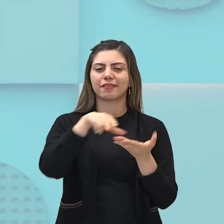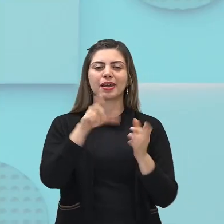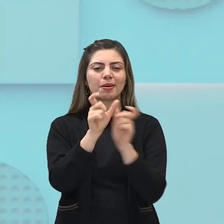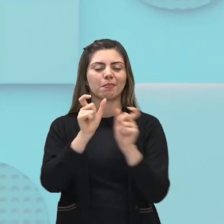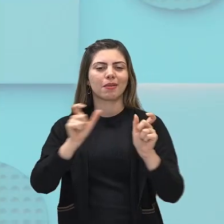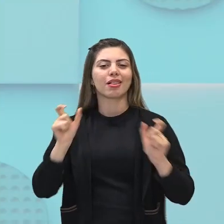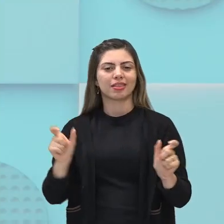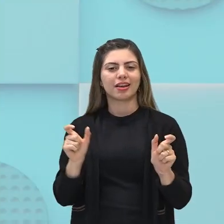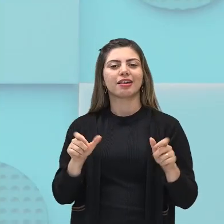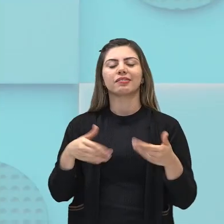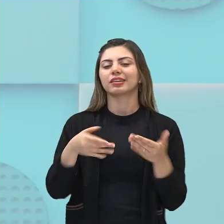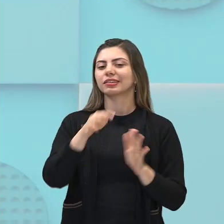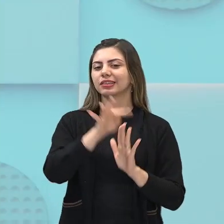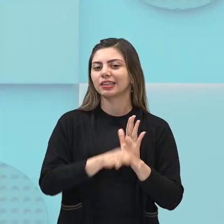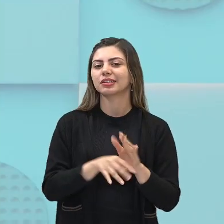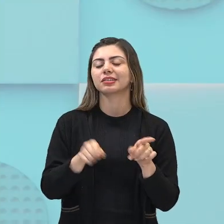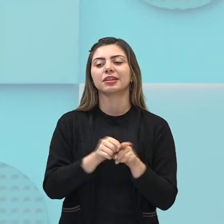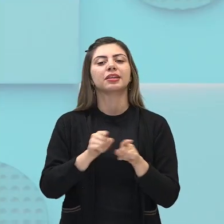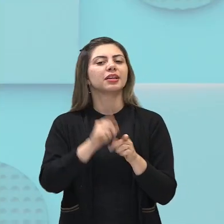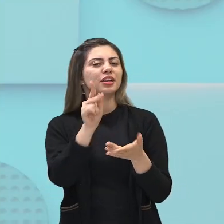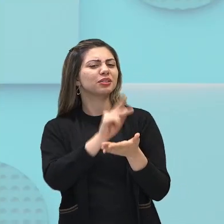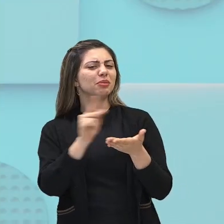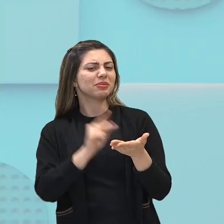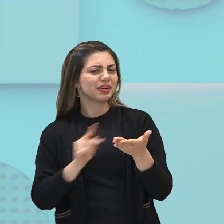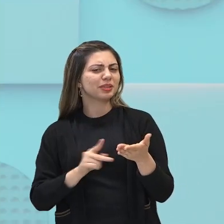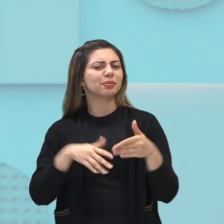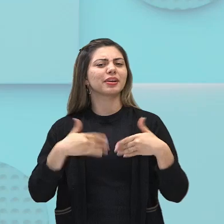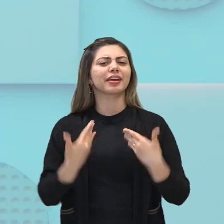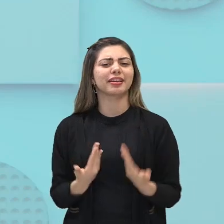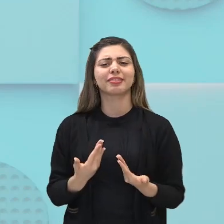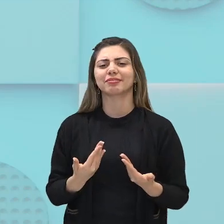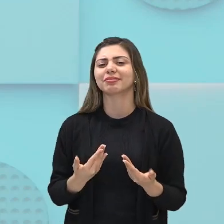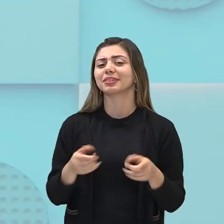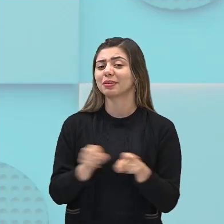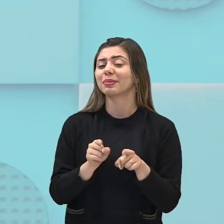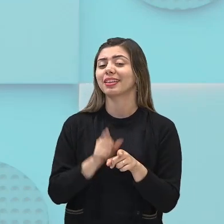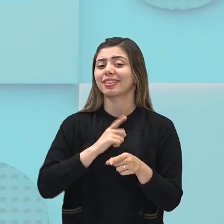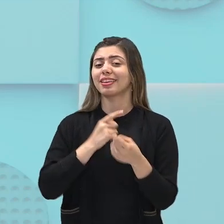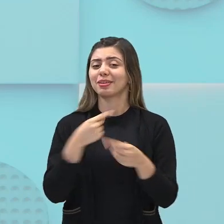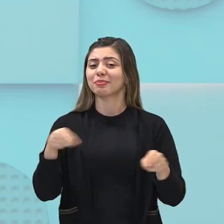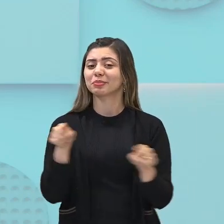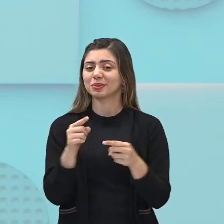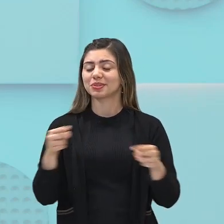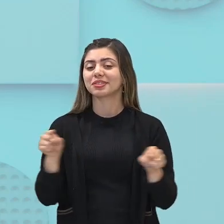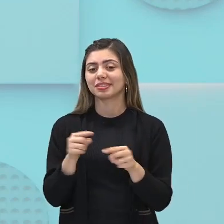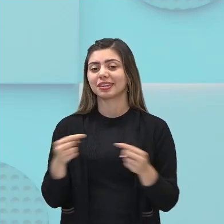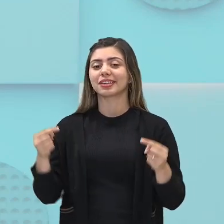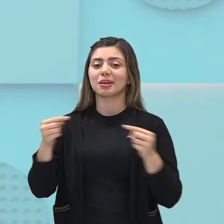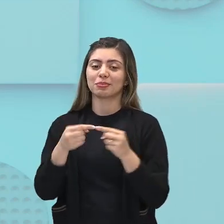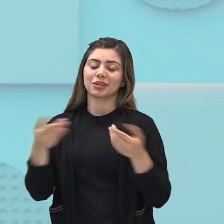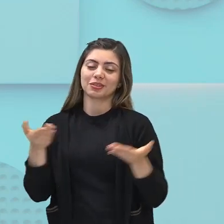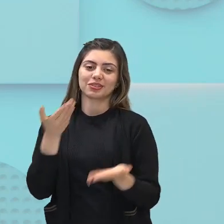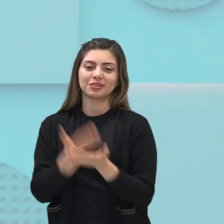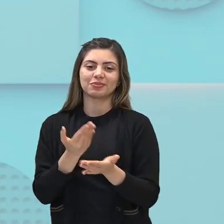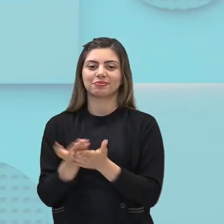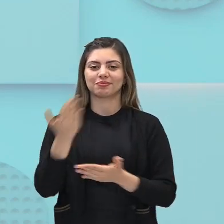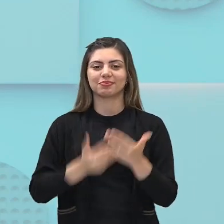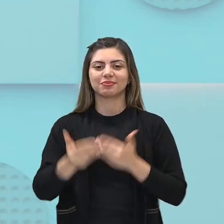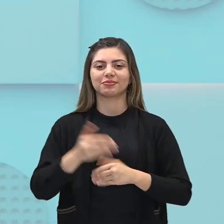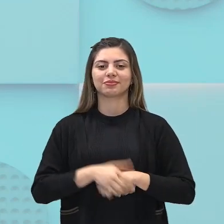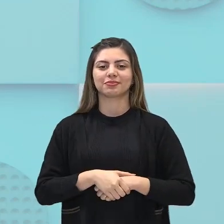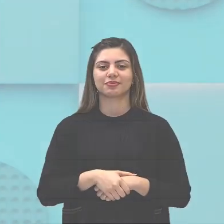tem bastante texto, tem poesia, mas a gente vai ver um pouquinho também de música, que tem tudo a ver com a nossa aula de hoje. Vamos a